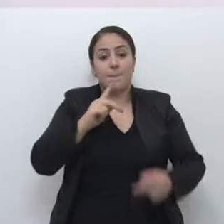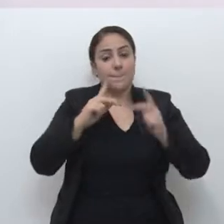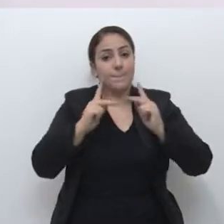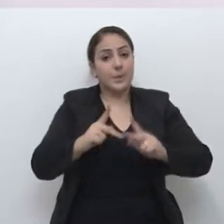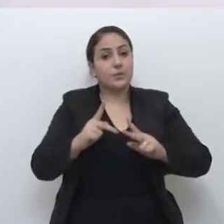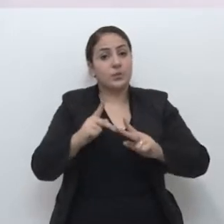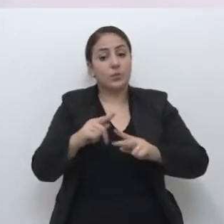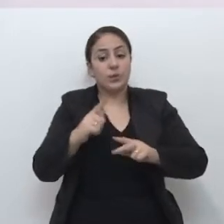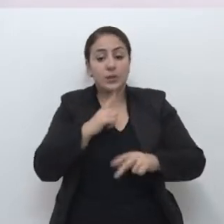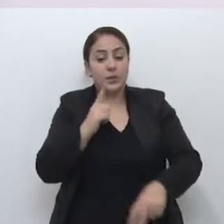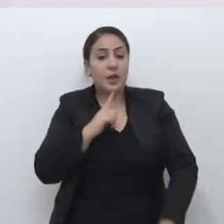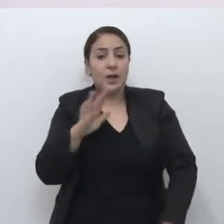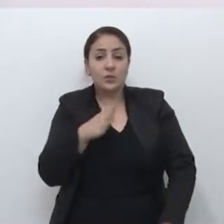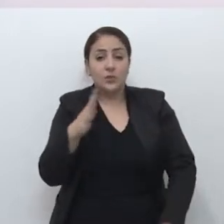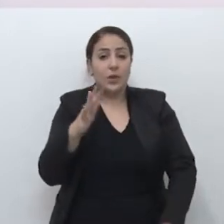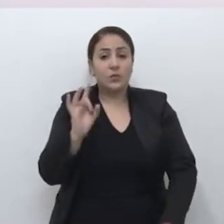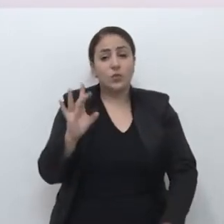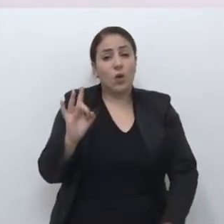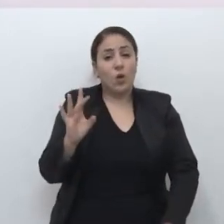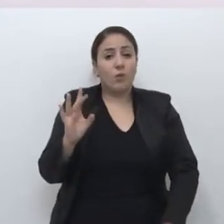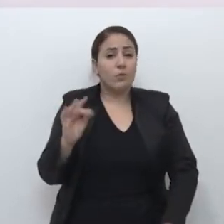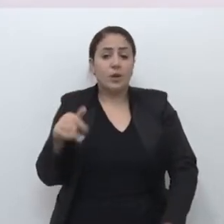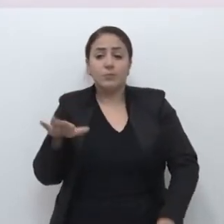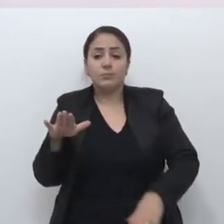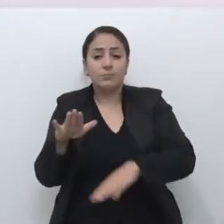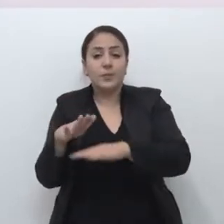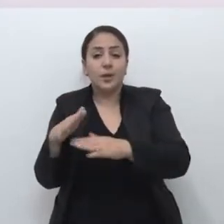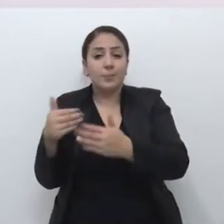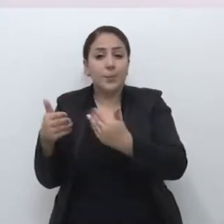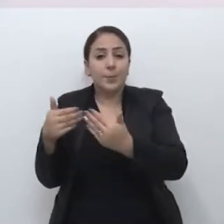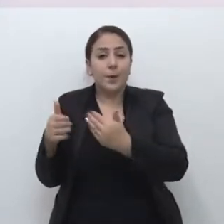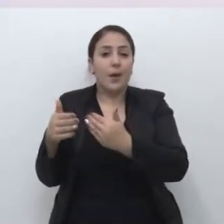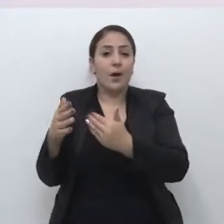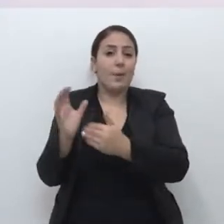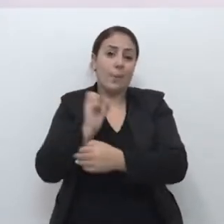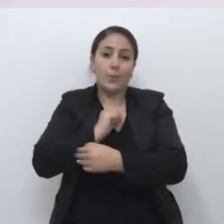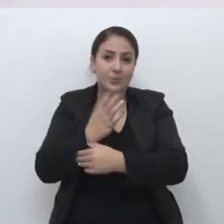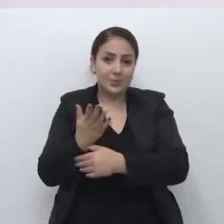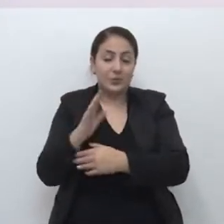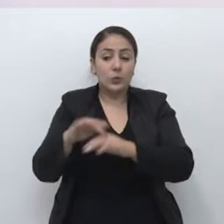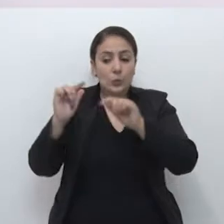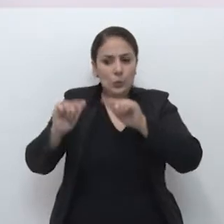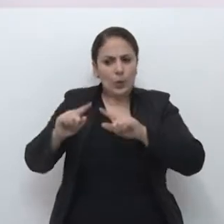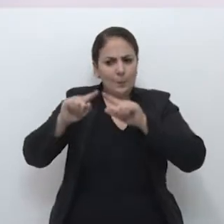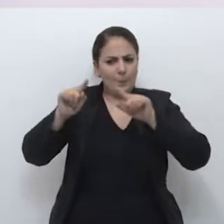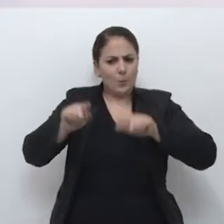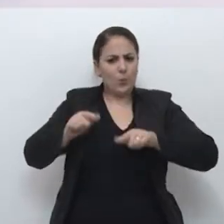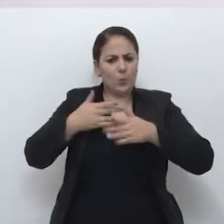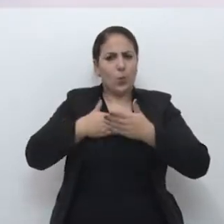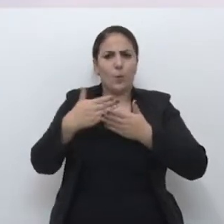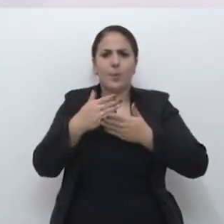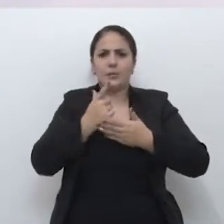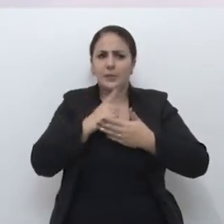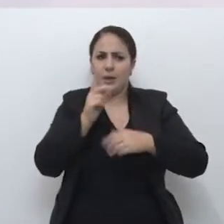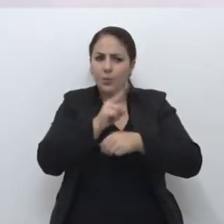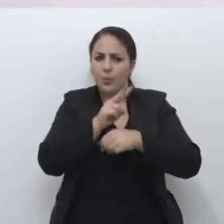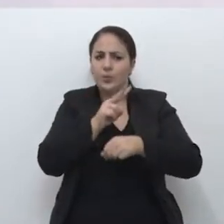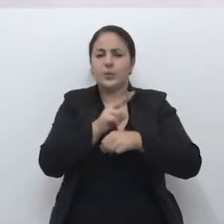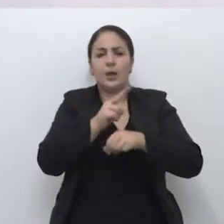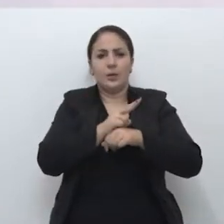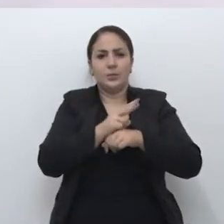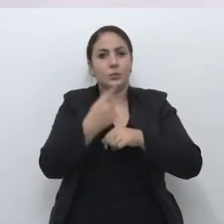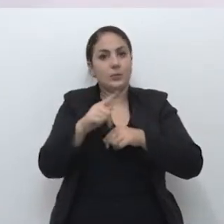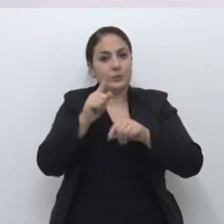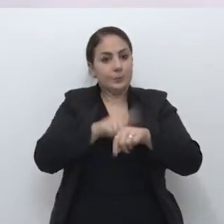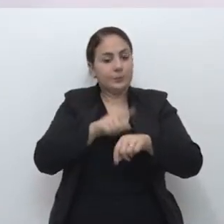de pessoas com quem elas saem para ter um relacionamento amoroso. Então, no momento que os espaços públicos passam a ter esse cuidado